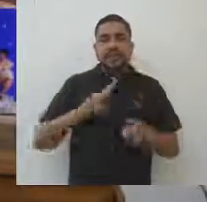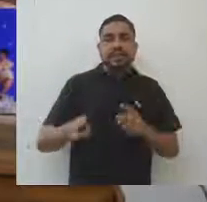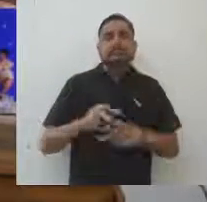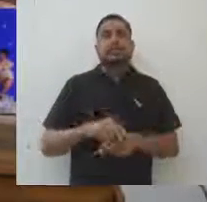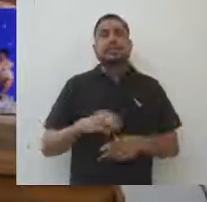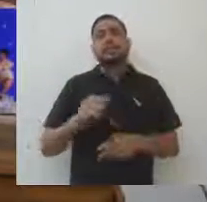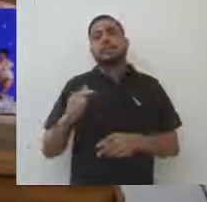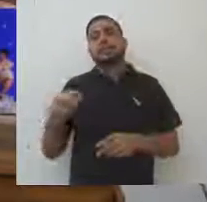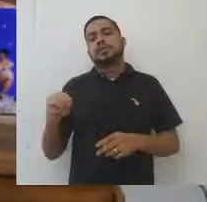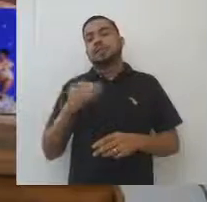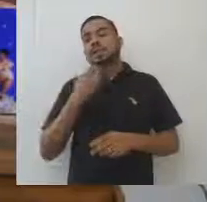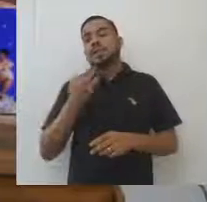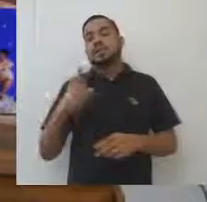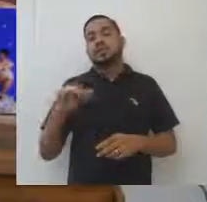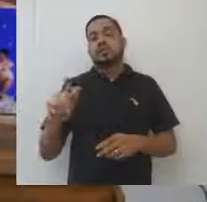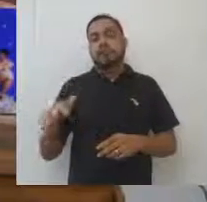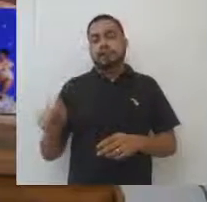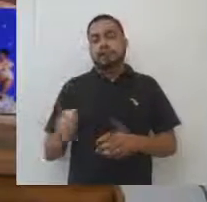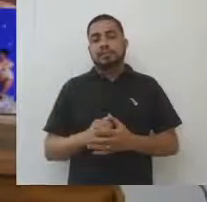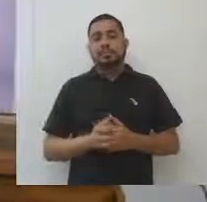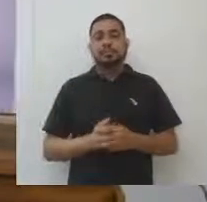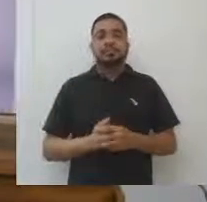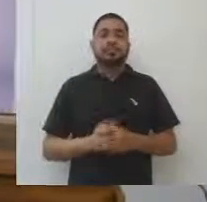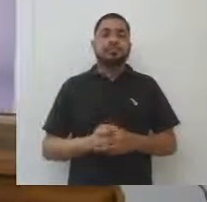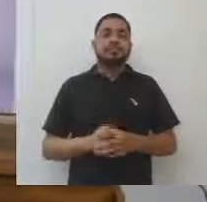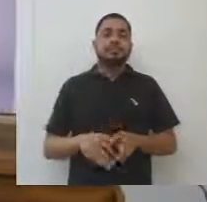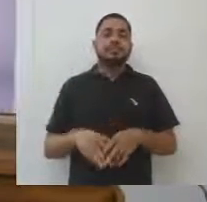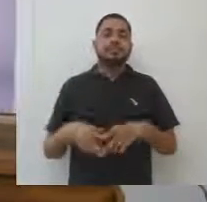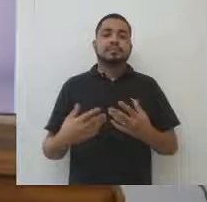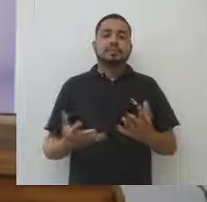de Deborah Cook. Tá certo?